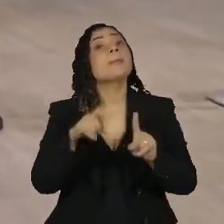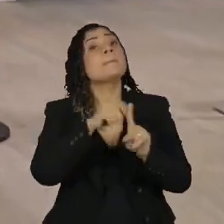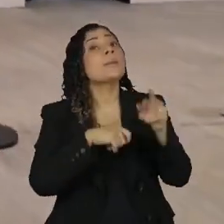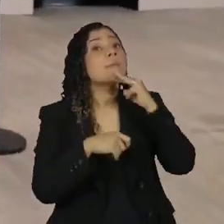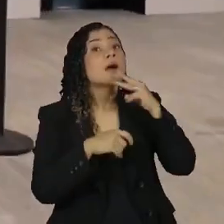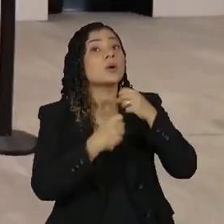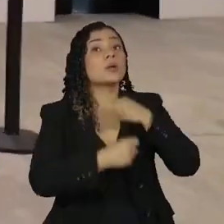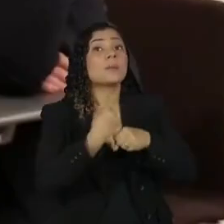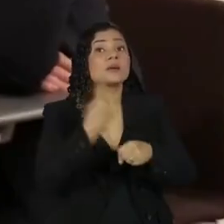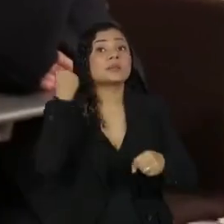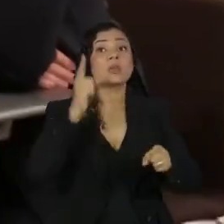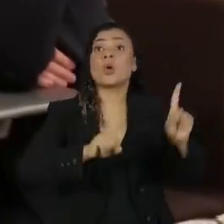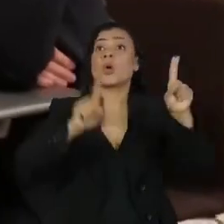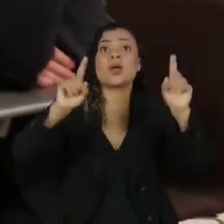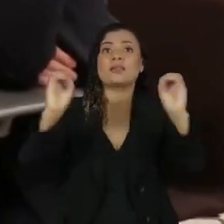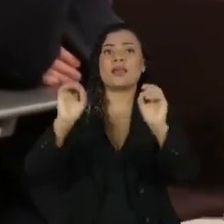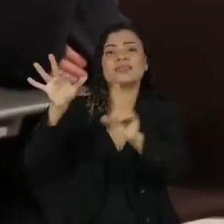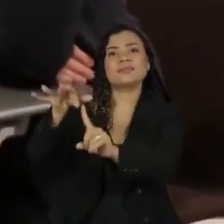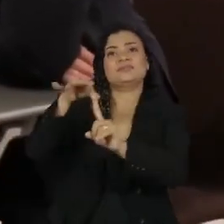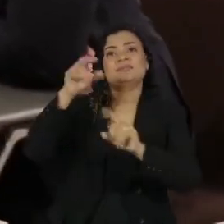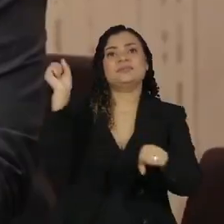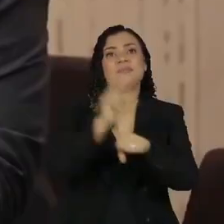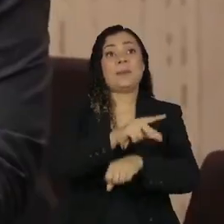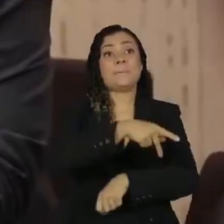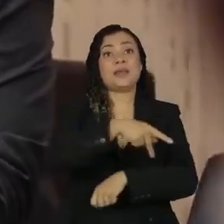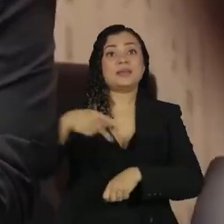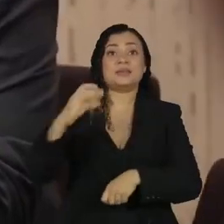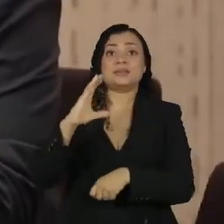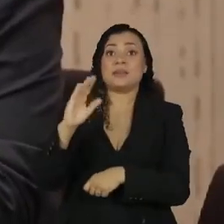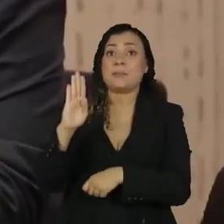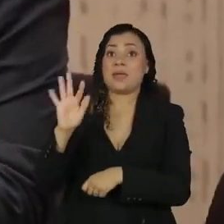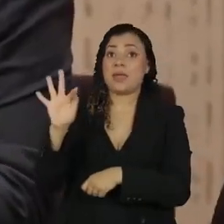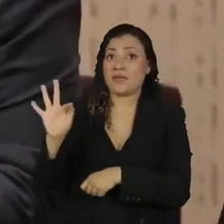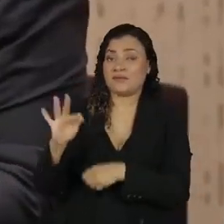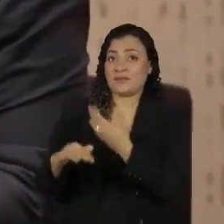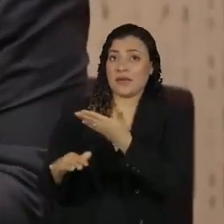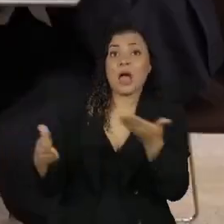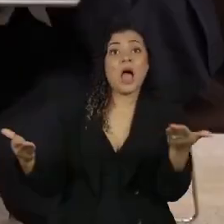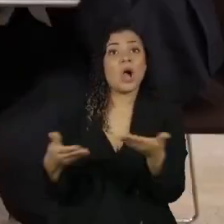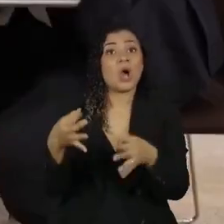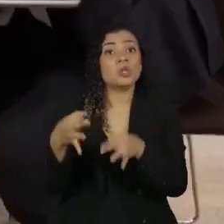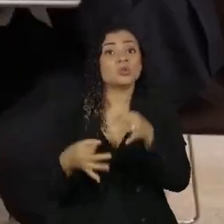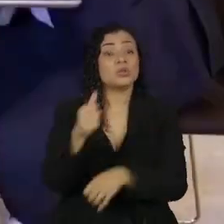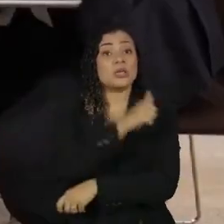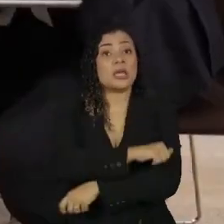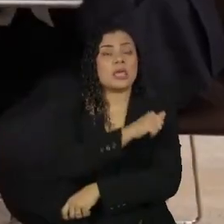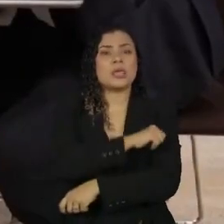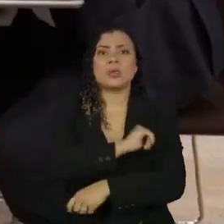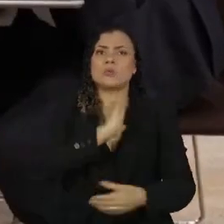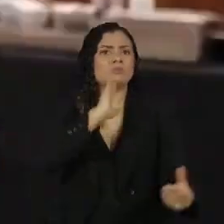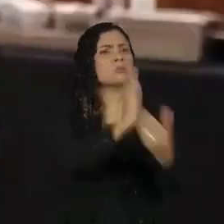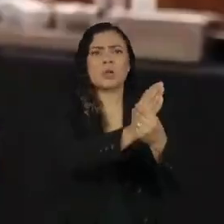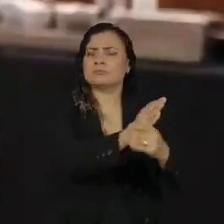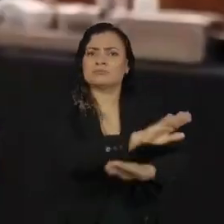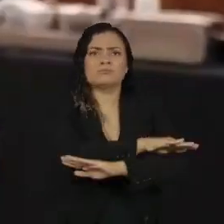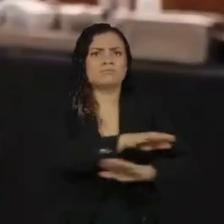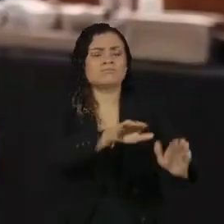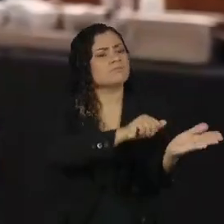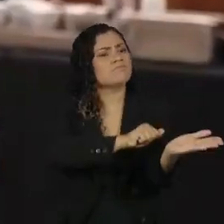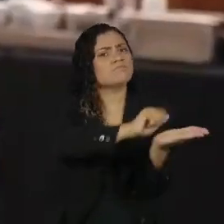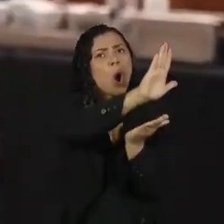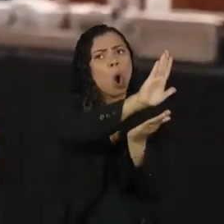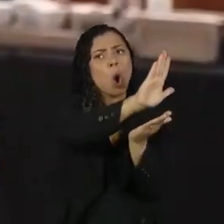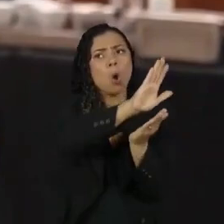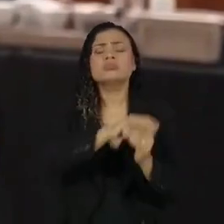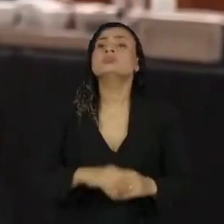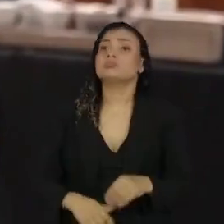sem nenhum concorrente Edinaldo foi eleito para a presidência da CBF agora a Justiça do Rio de Janeiro invalidou o acordo determinou a saída